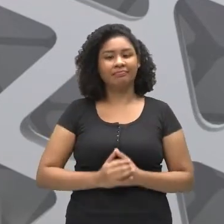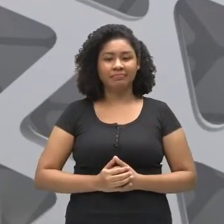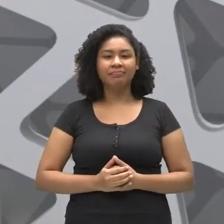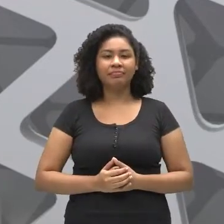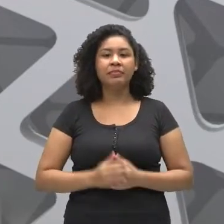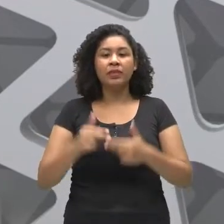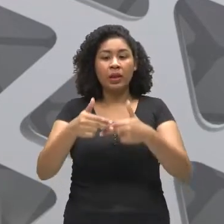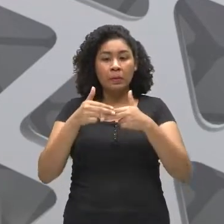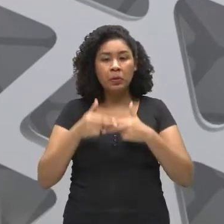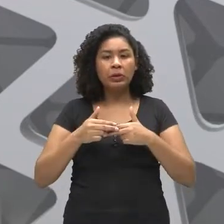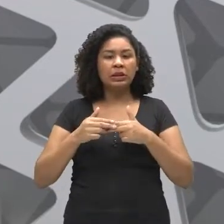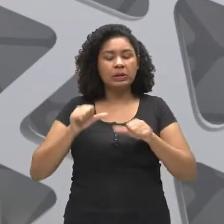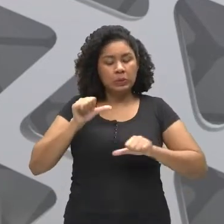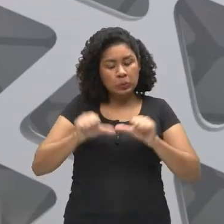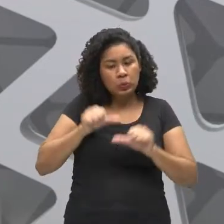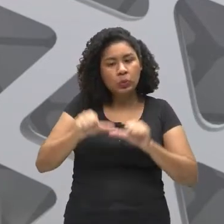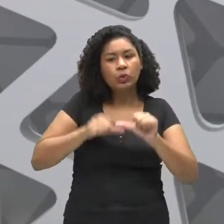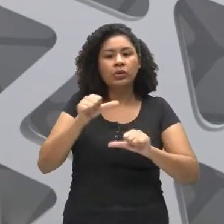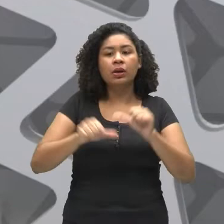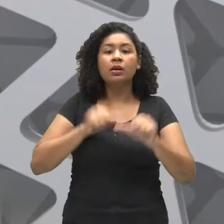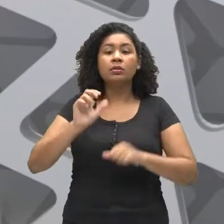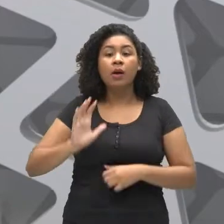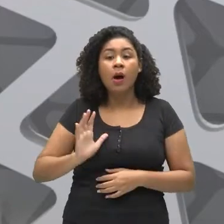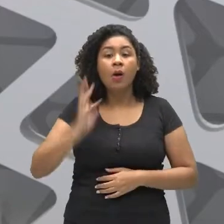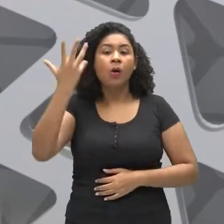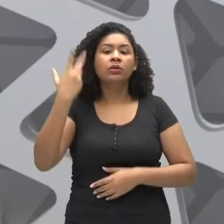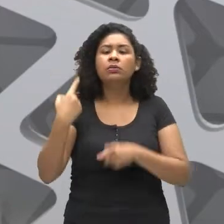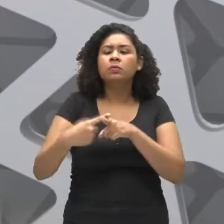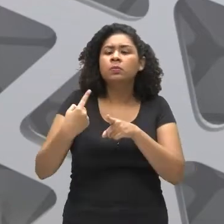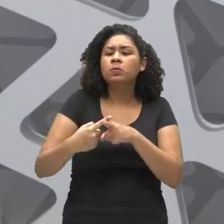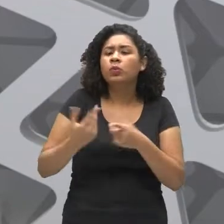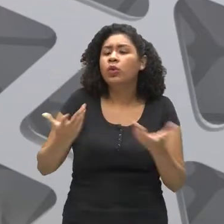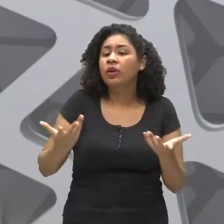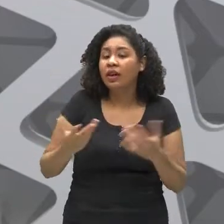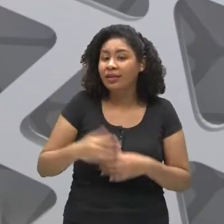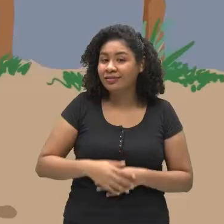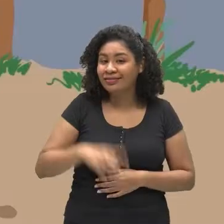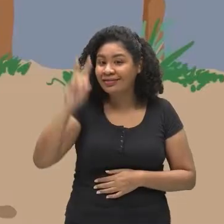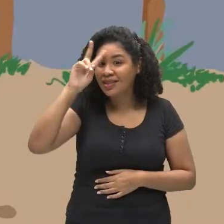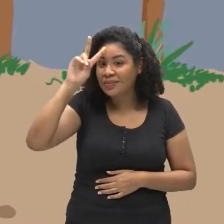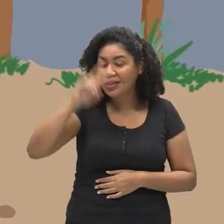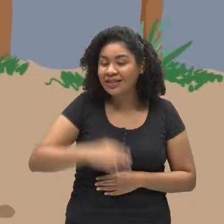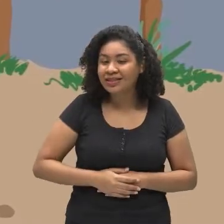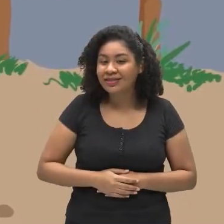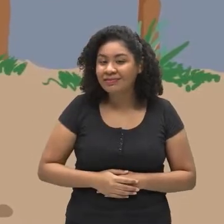essa mudança vai acontecer em decorrência de quê, para vocês recordarem? Olha aí.